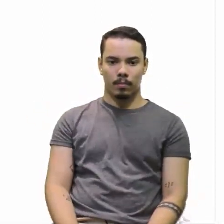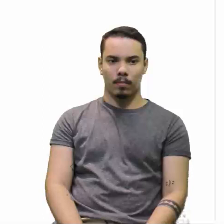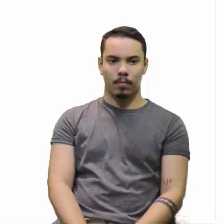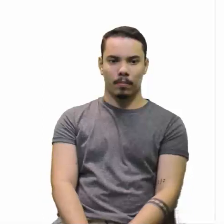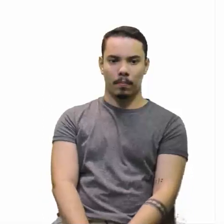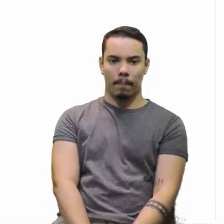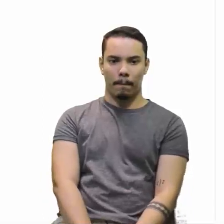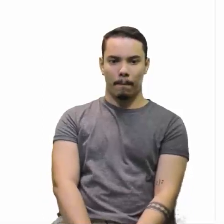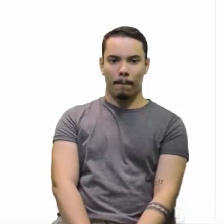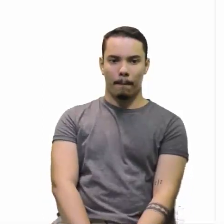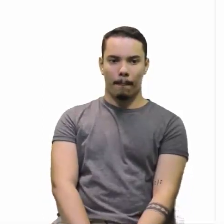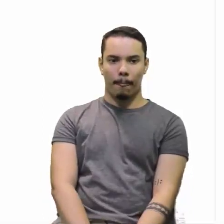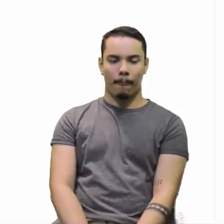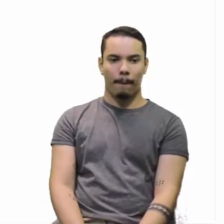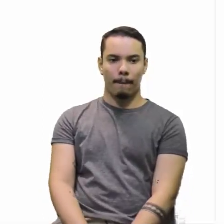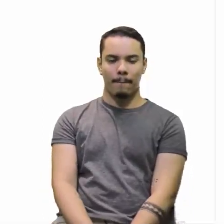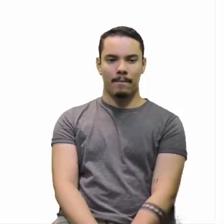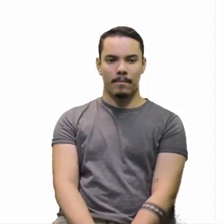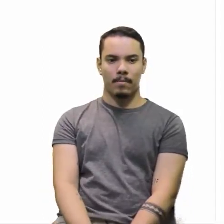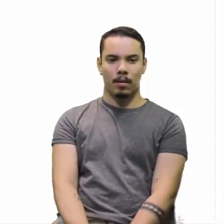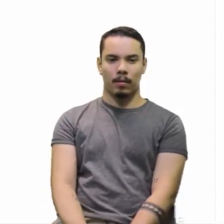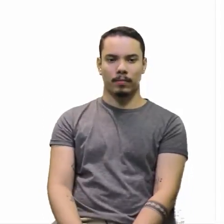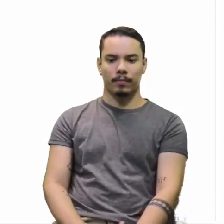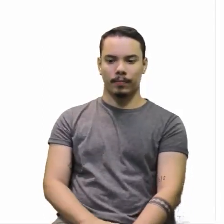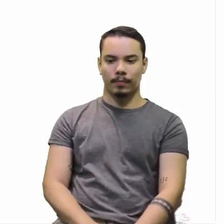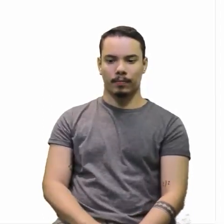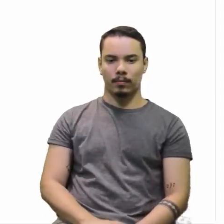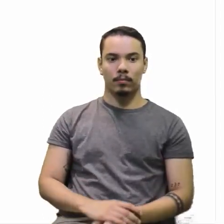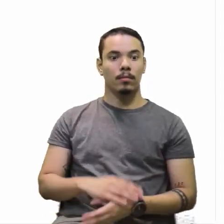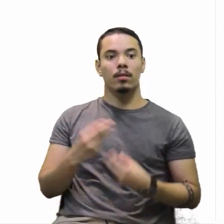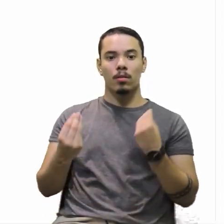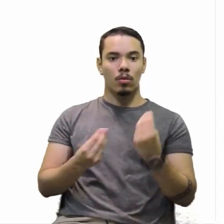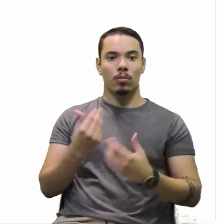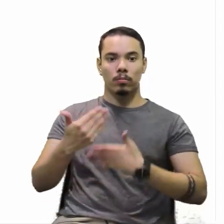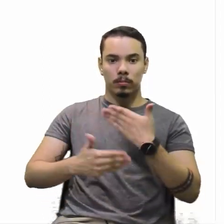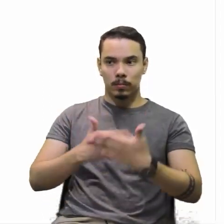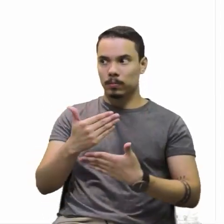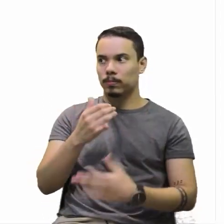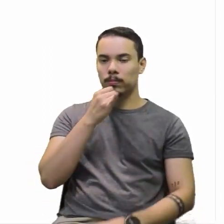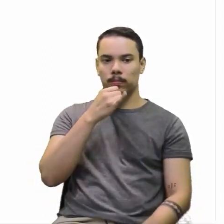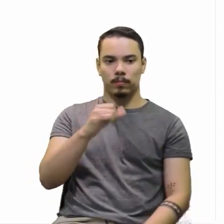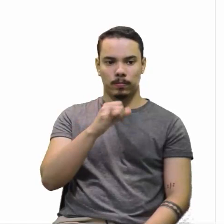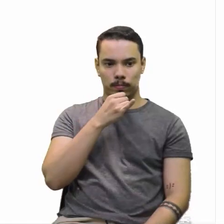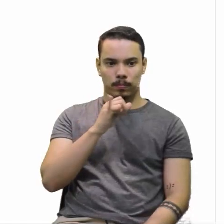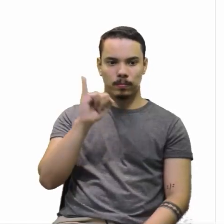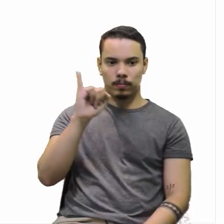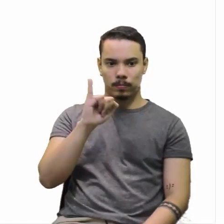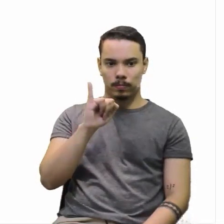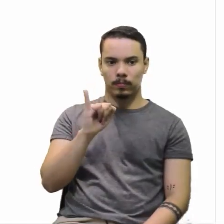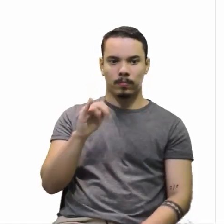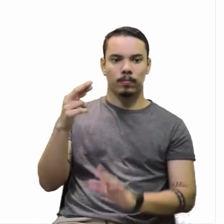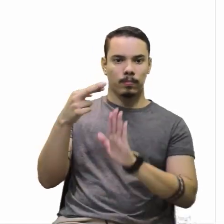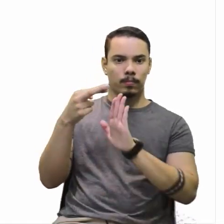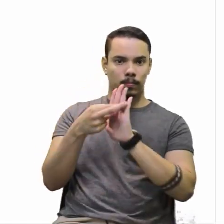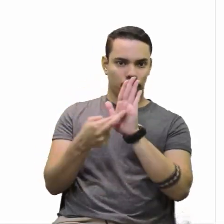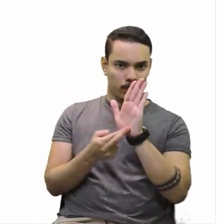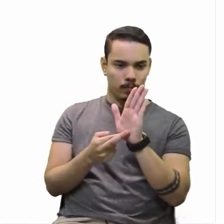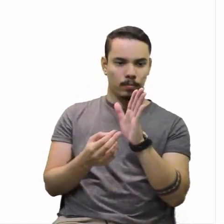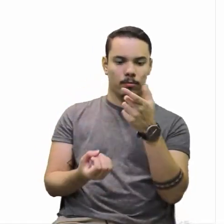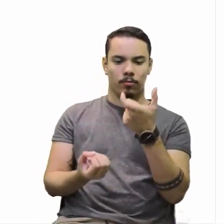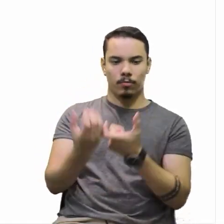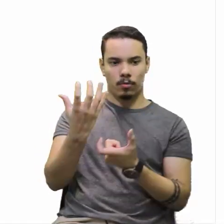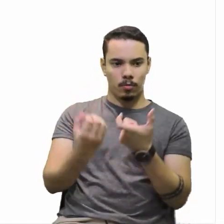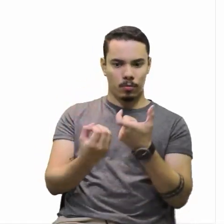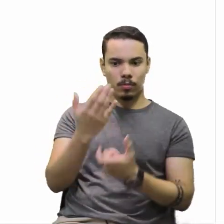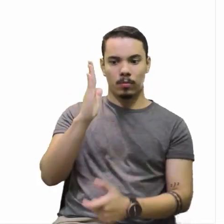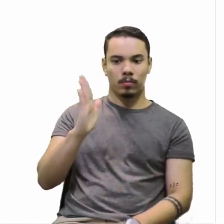Tudo bem? A intensidade dessa corrente. I é Y sobre R, né? Nós já